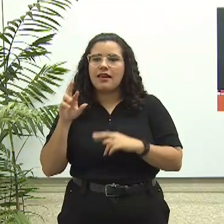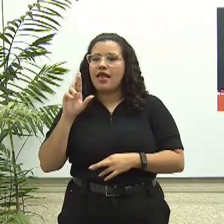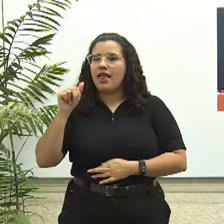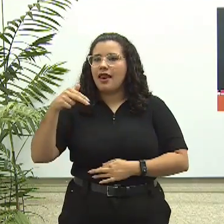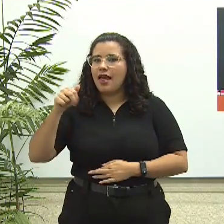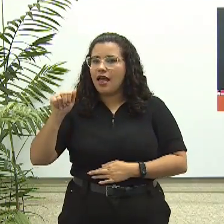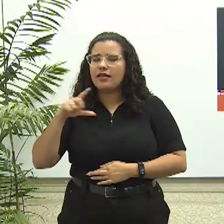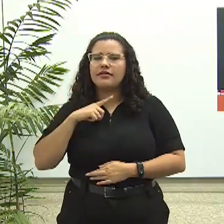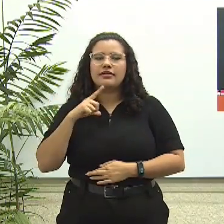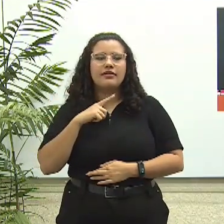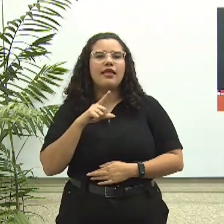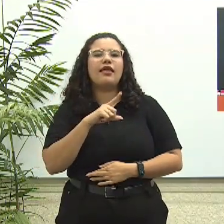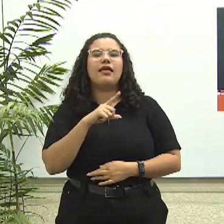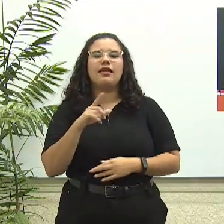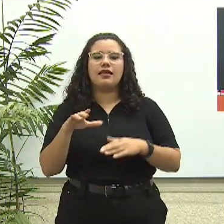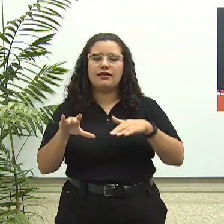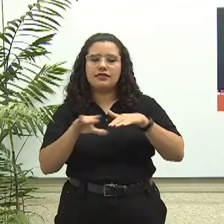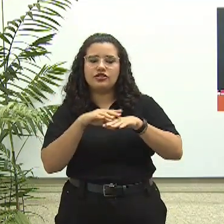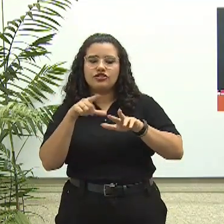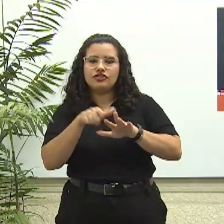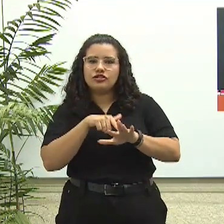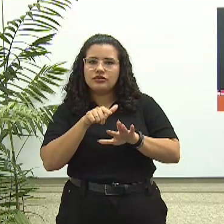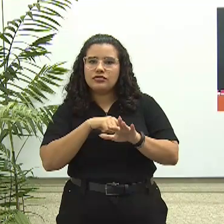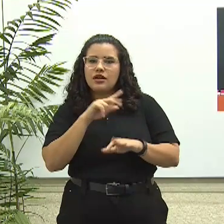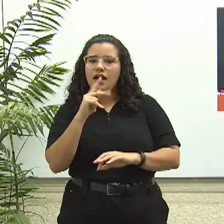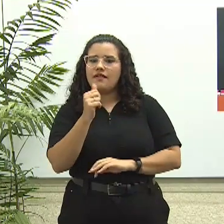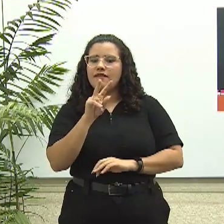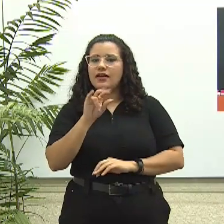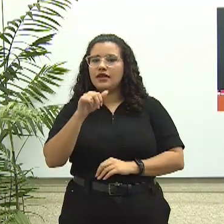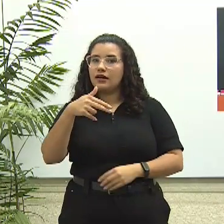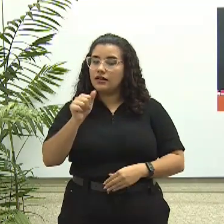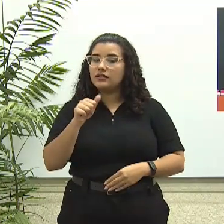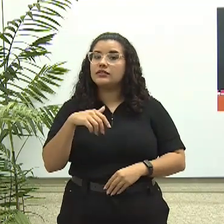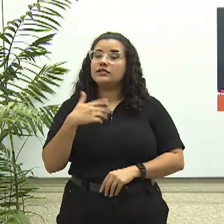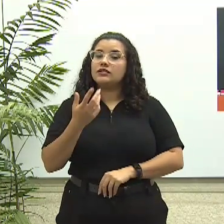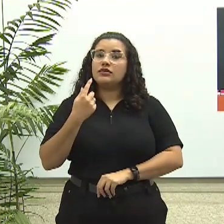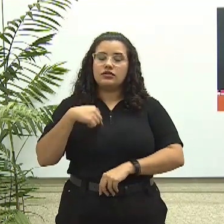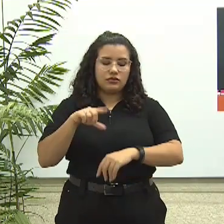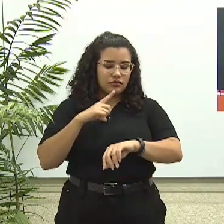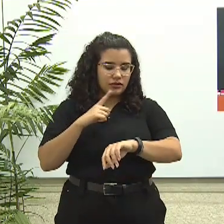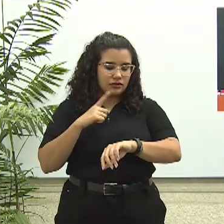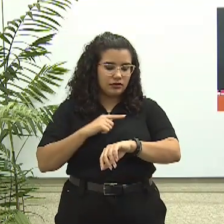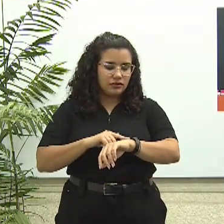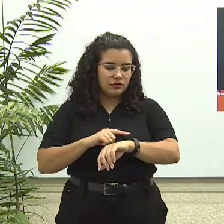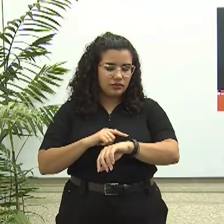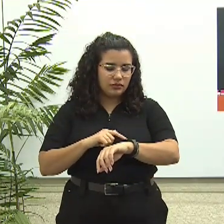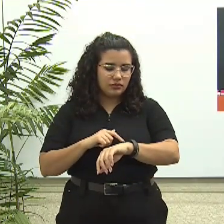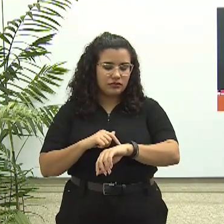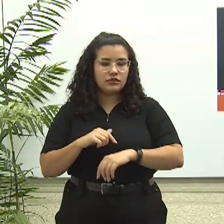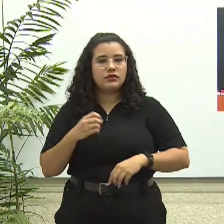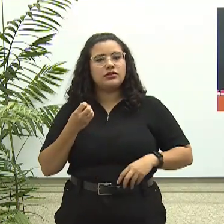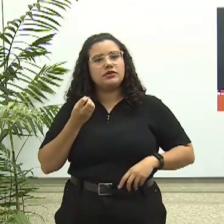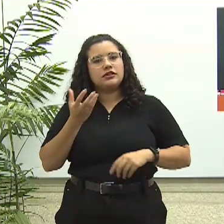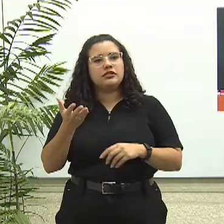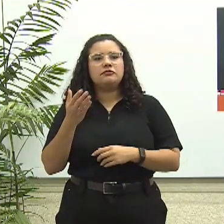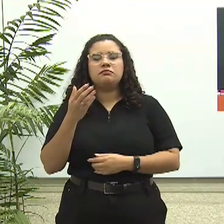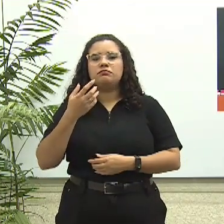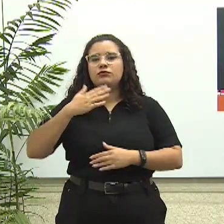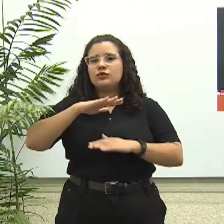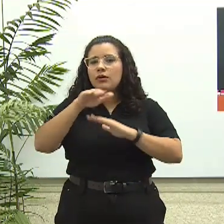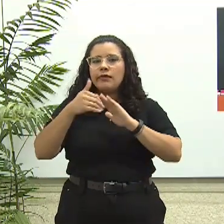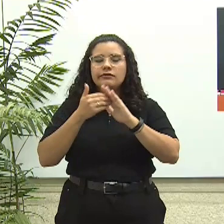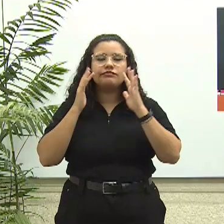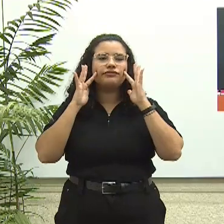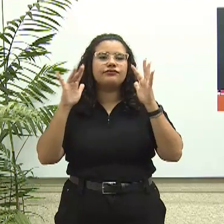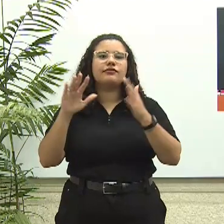vaiana só para citar algumas então assim eh a gente tá entregando muito rapidamente sem nenhuma reflexão